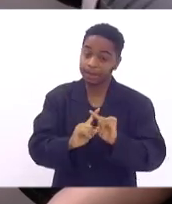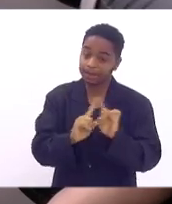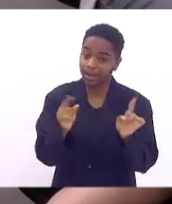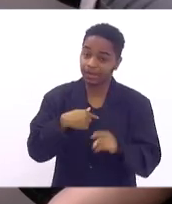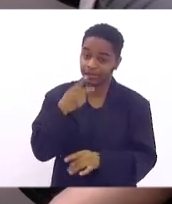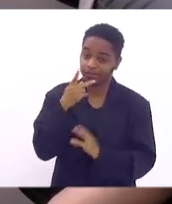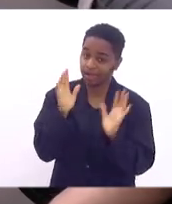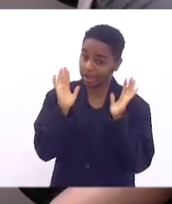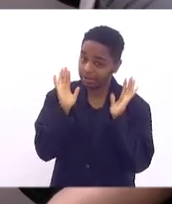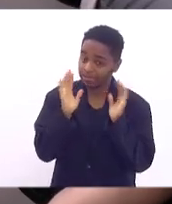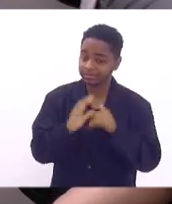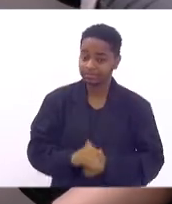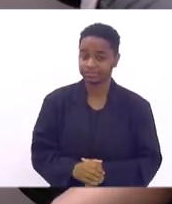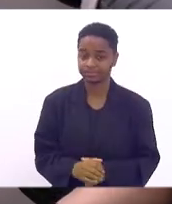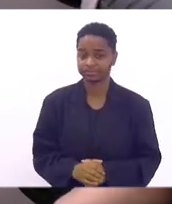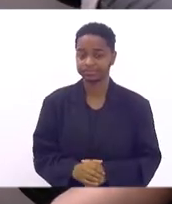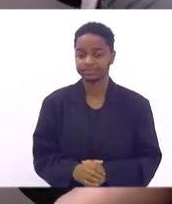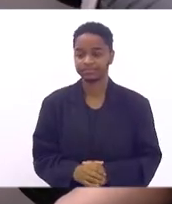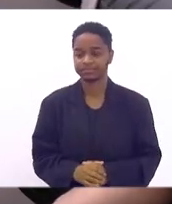estão lá no meio.